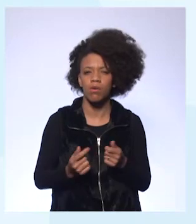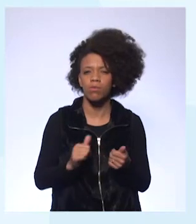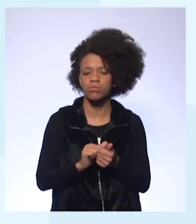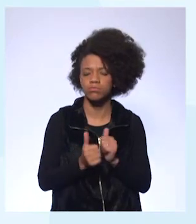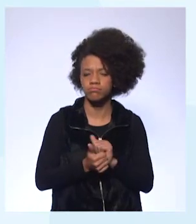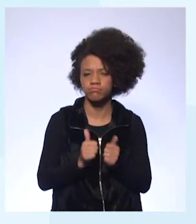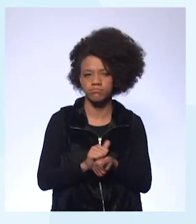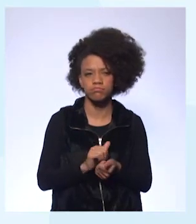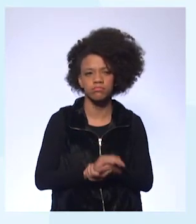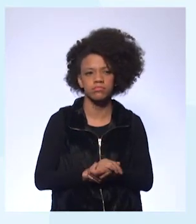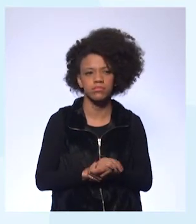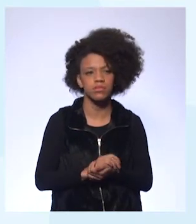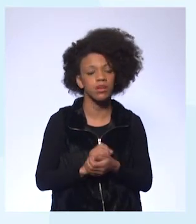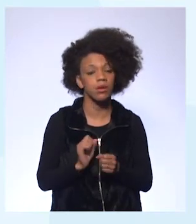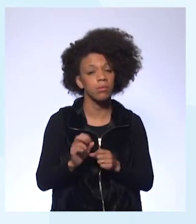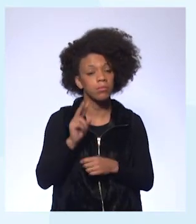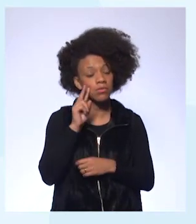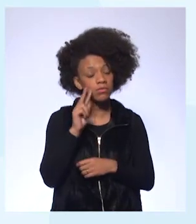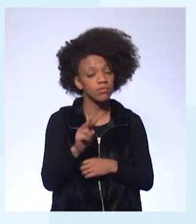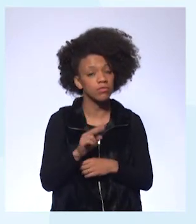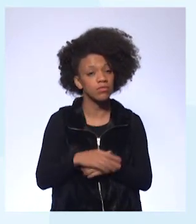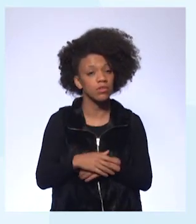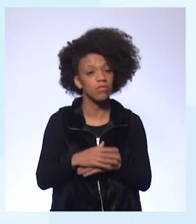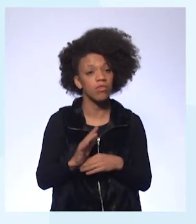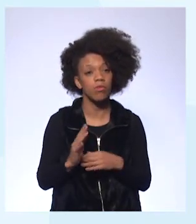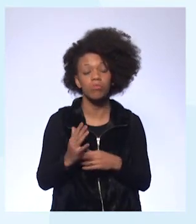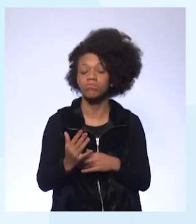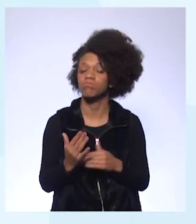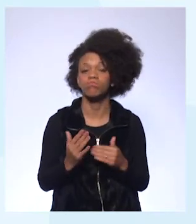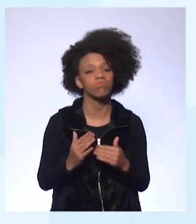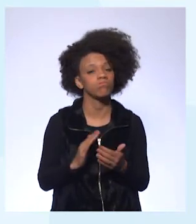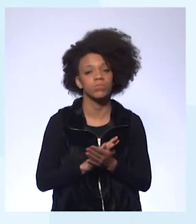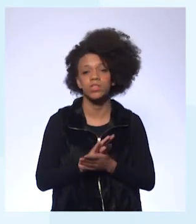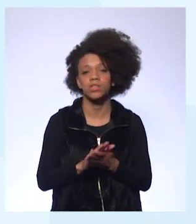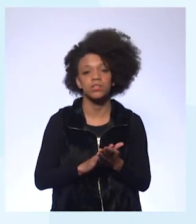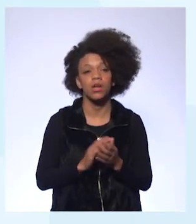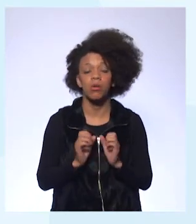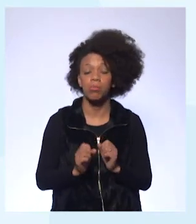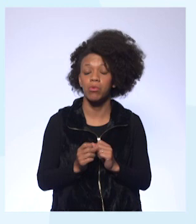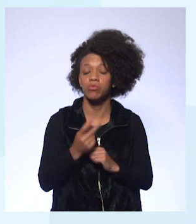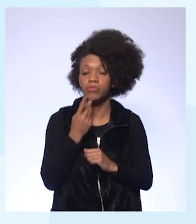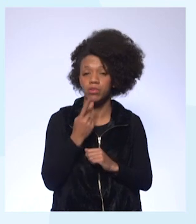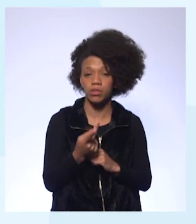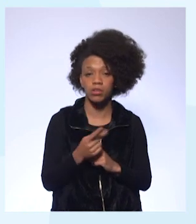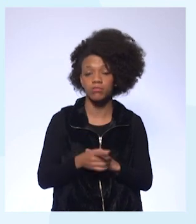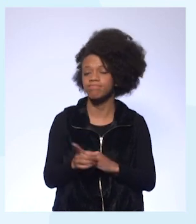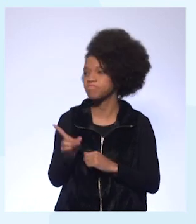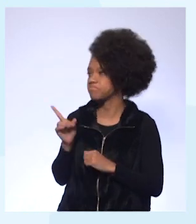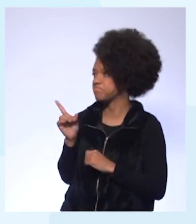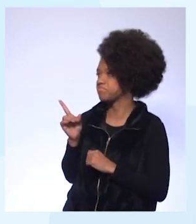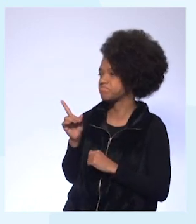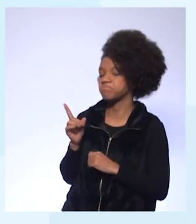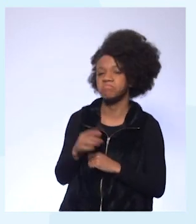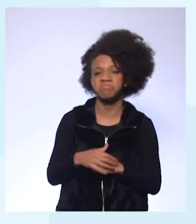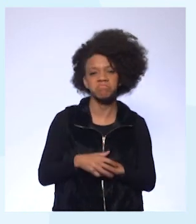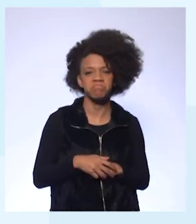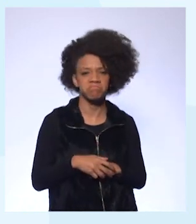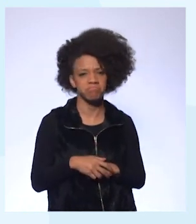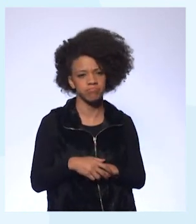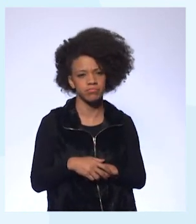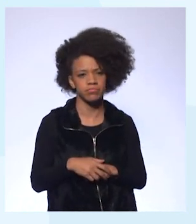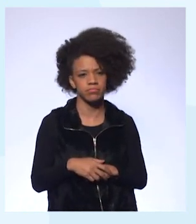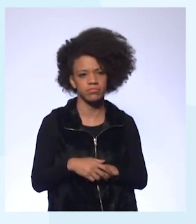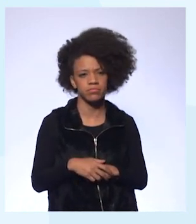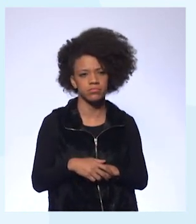aqui e aí você pode ver de você falar que não vão acontecer você pode falar ontem apertar então um